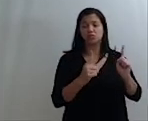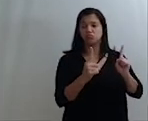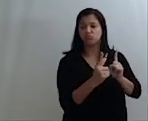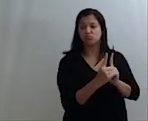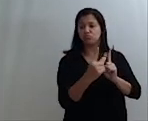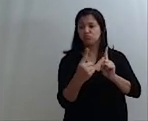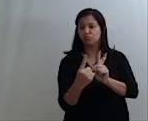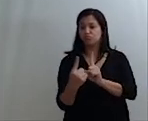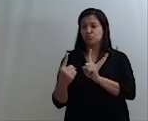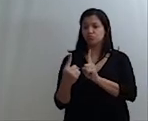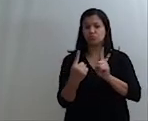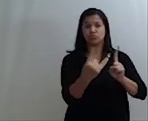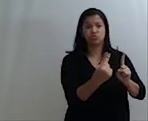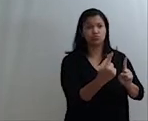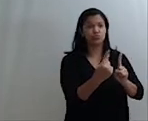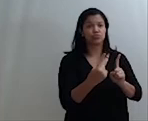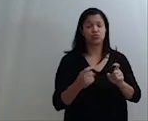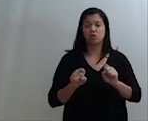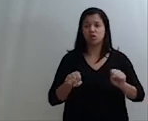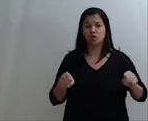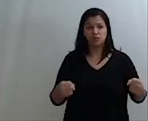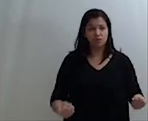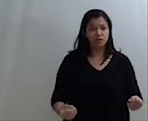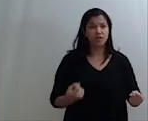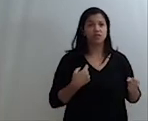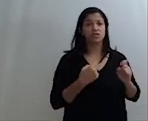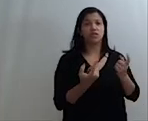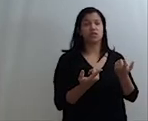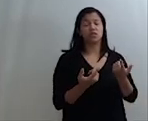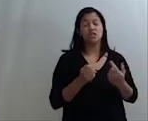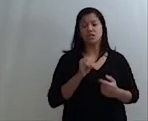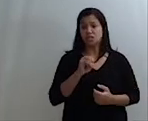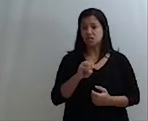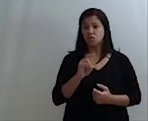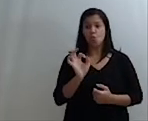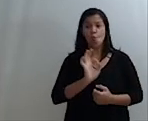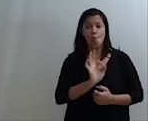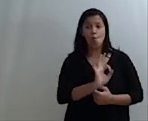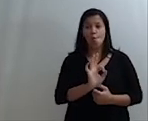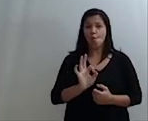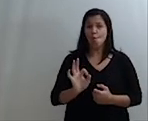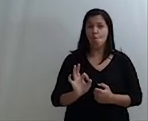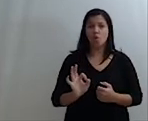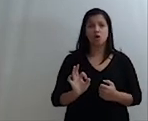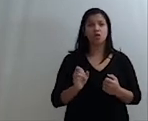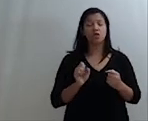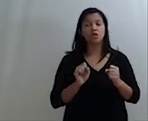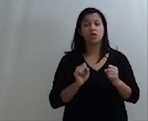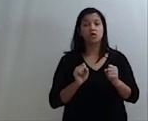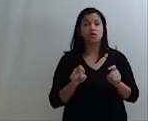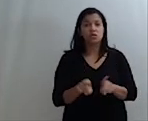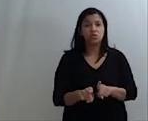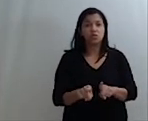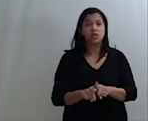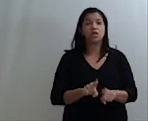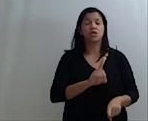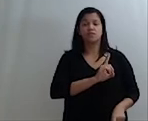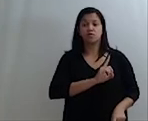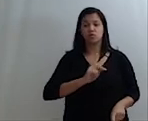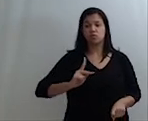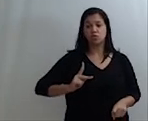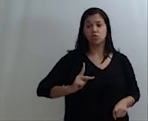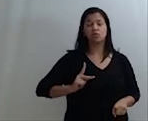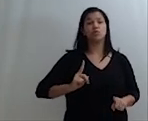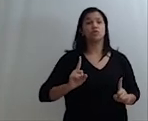de defesa dos demais acusados ou se não apresentarem que se eh indique defensores para tal finalidade de